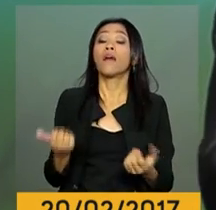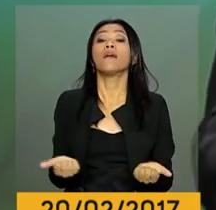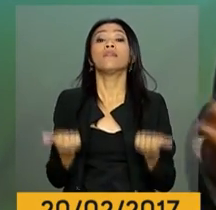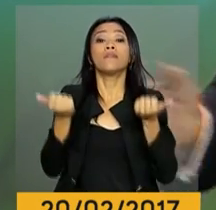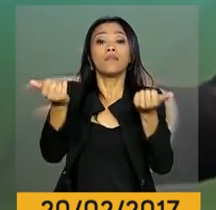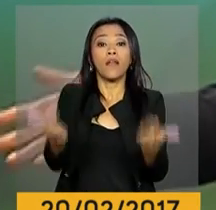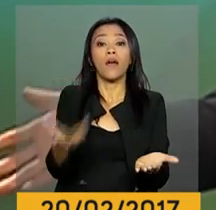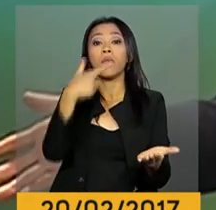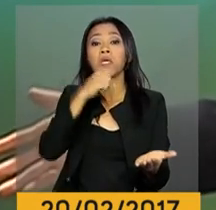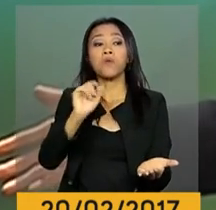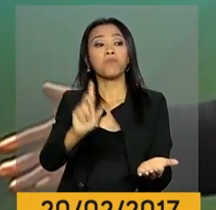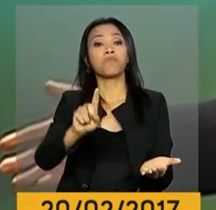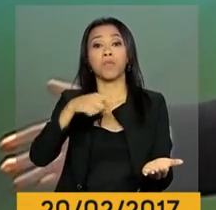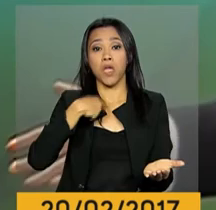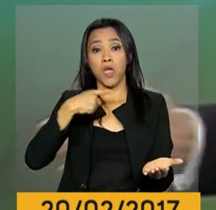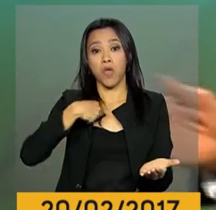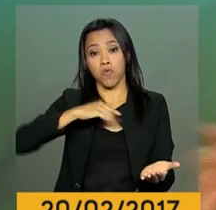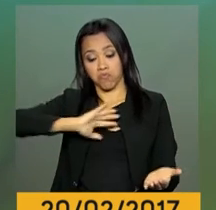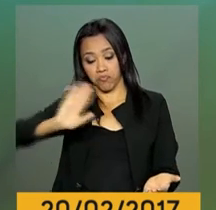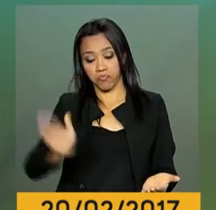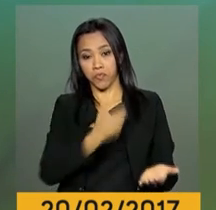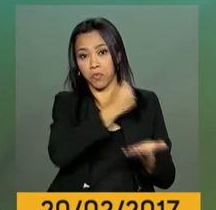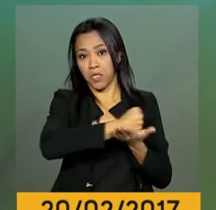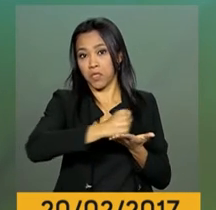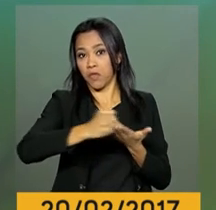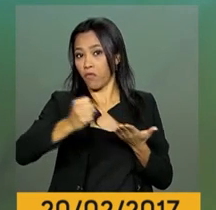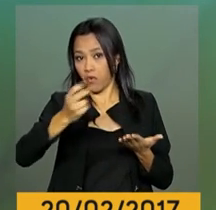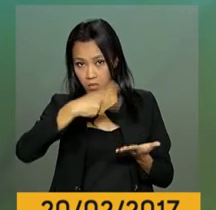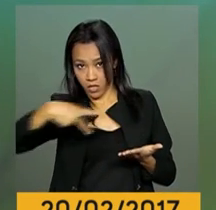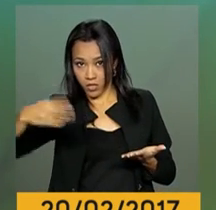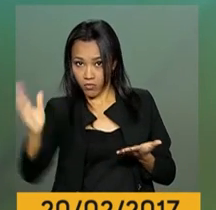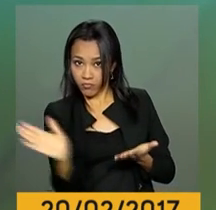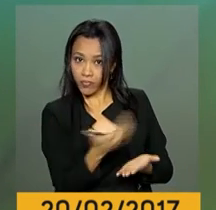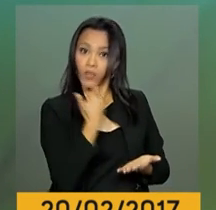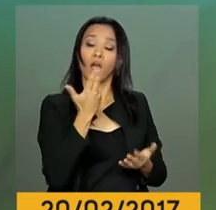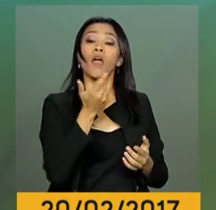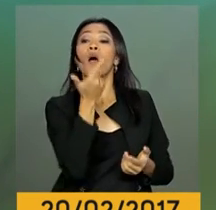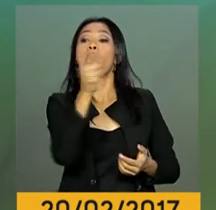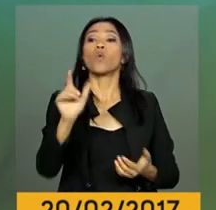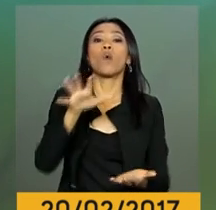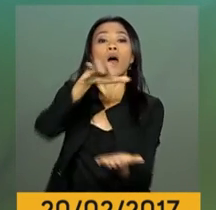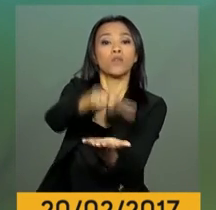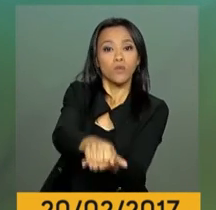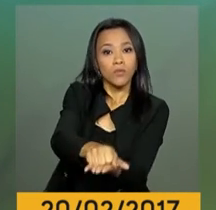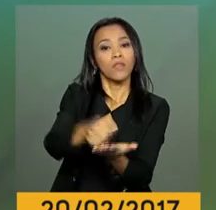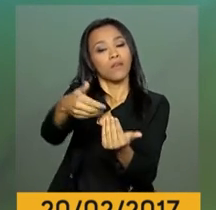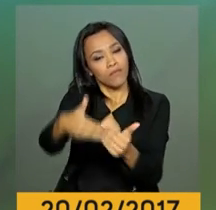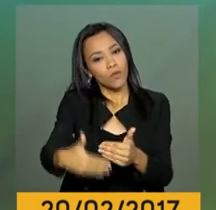governador, um país que esteja nos trilhos. É esta a nossa intenção, não é?